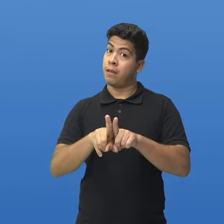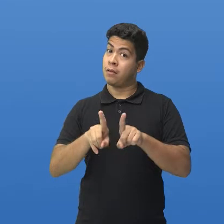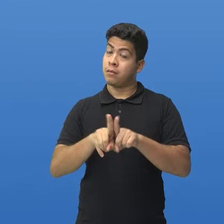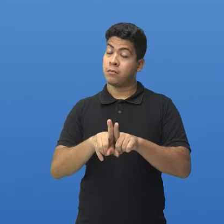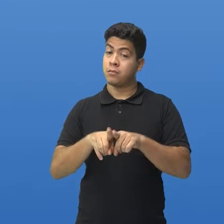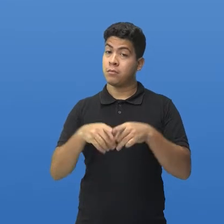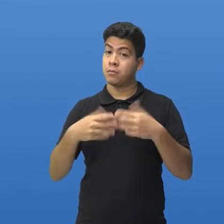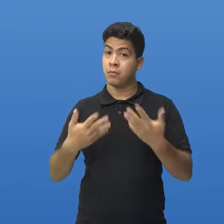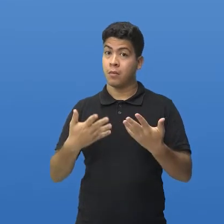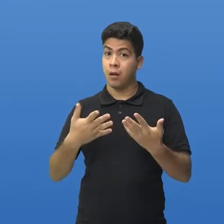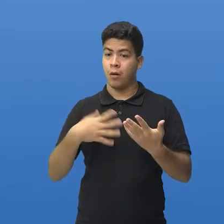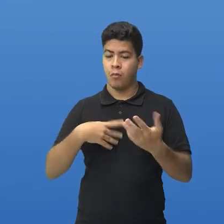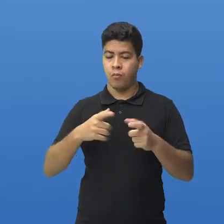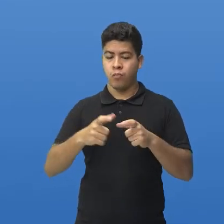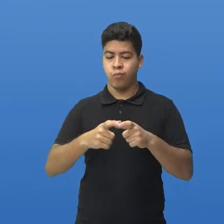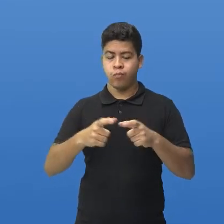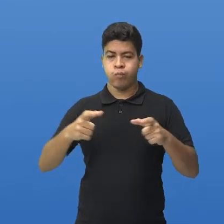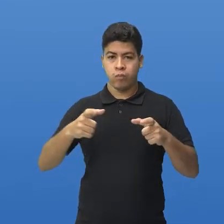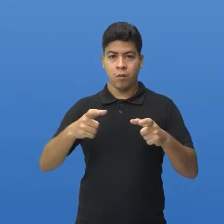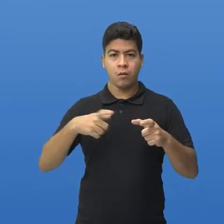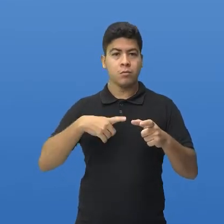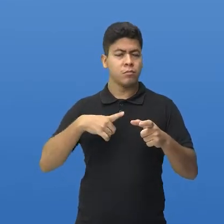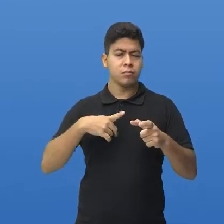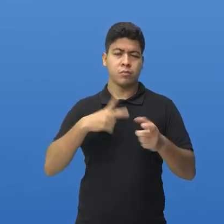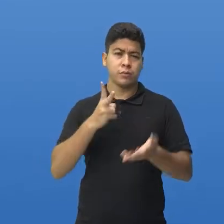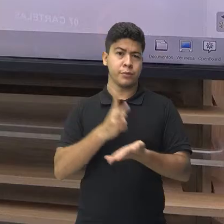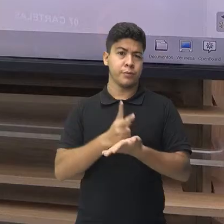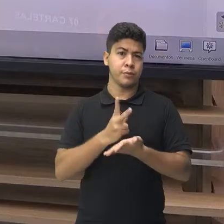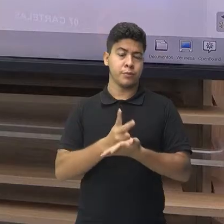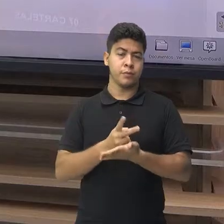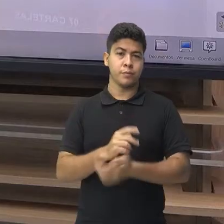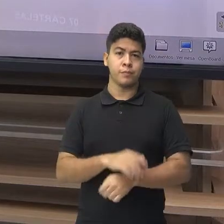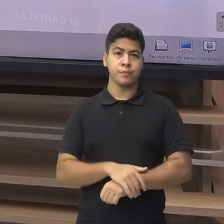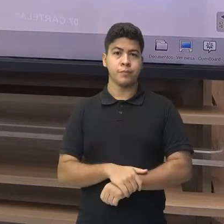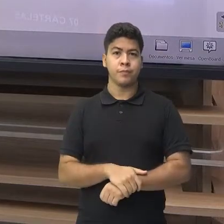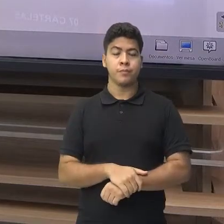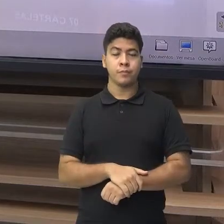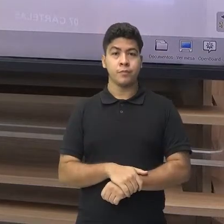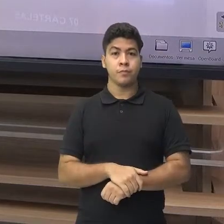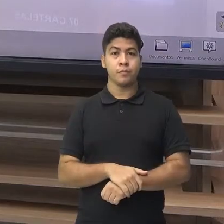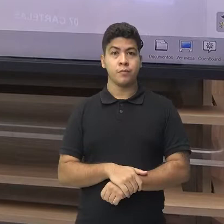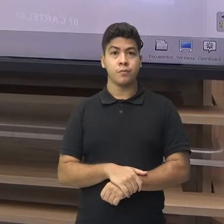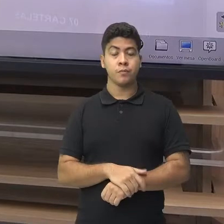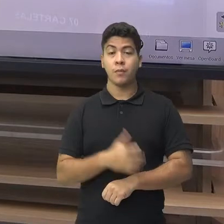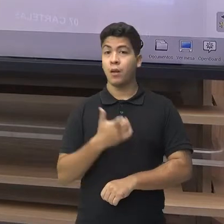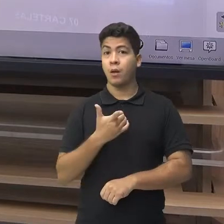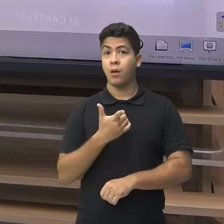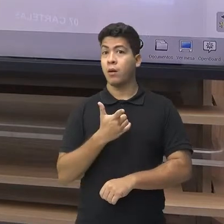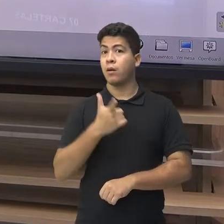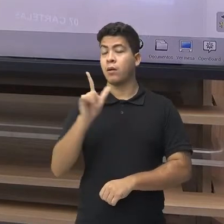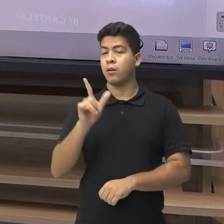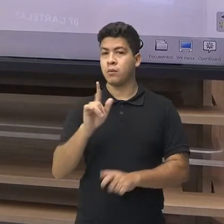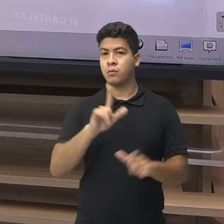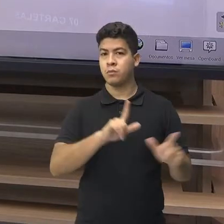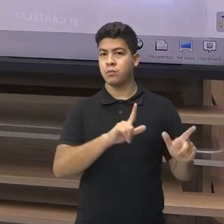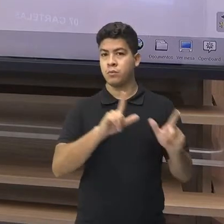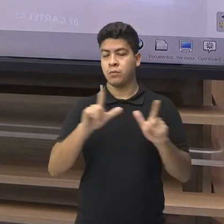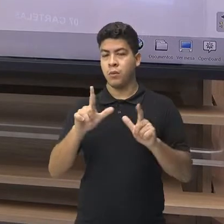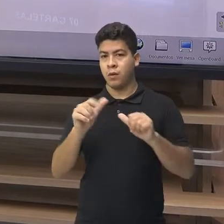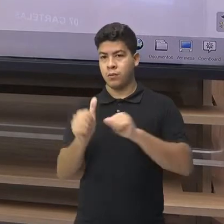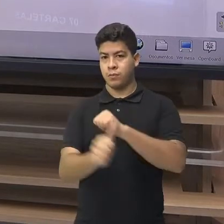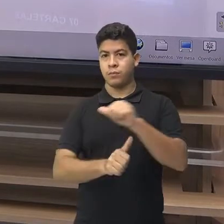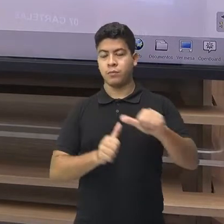pressão, como mostrou aí no vídeo para vocês. Ok, pessoal? Vamos à nossa próxima transformação